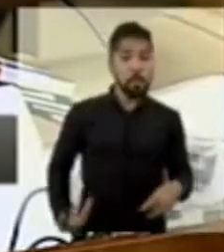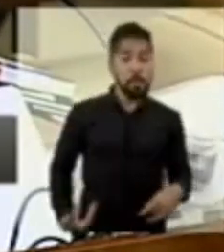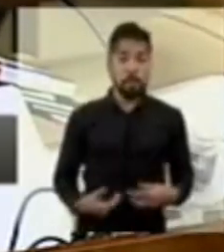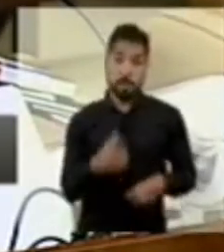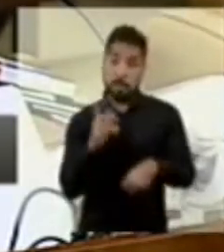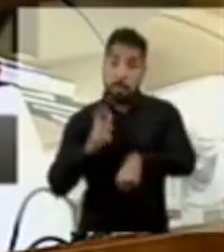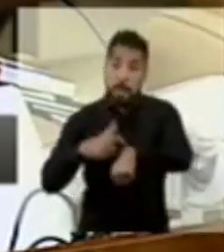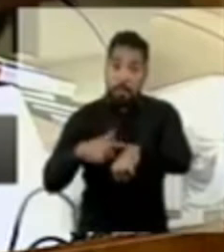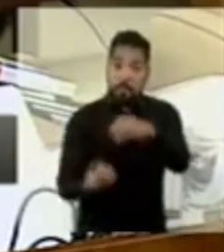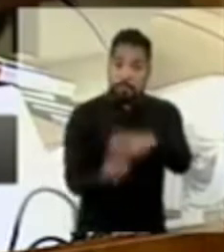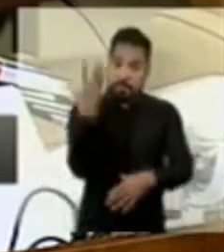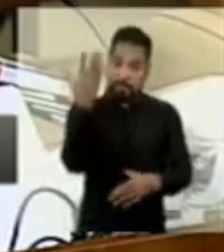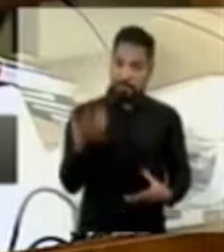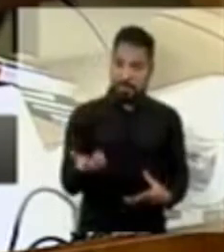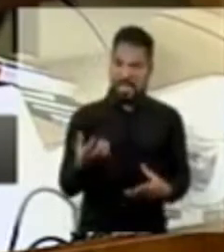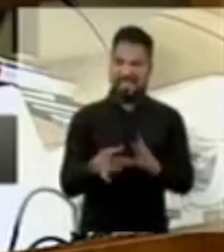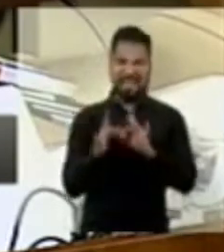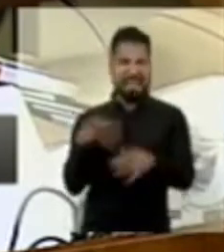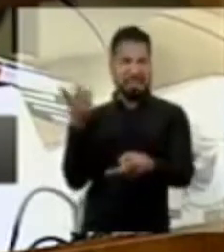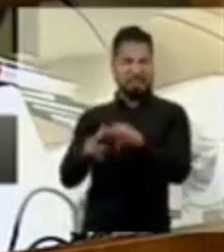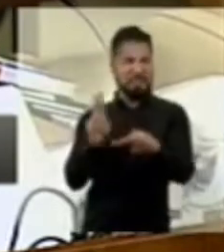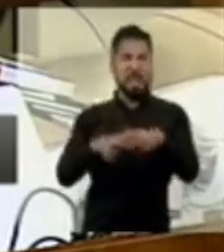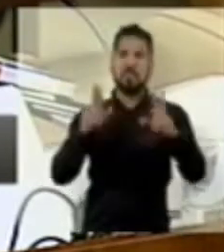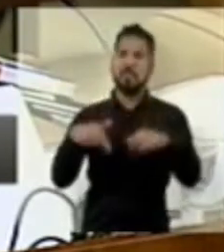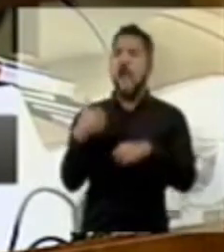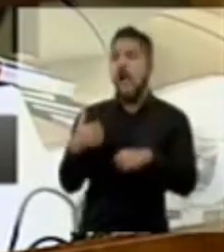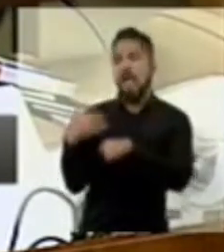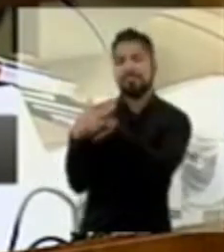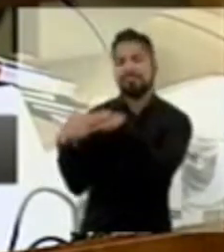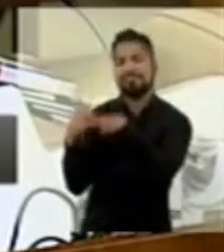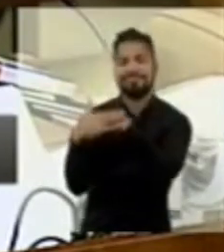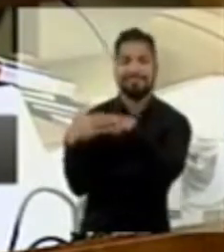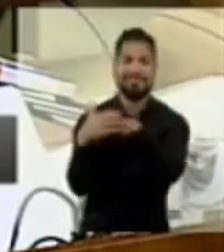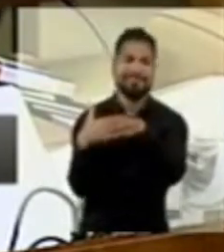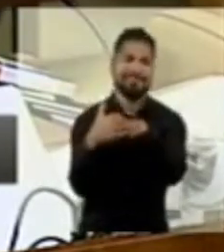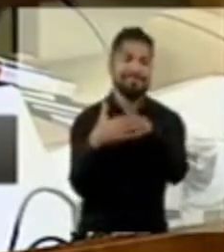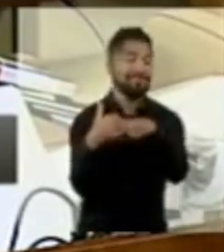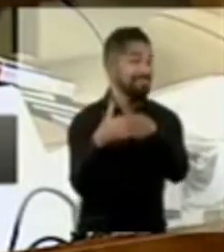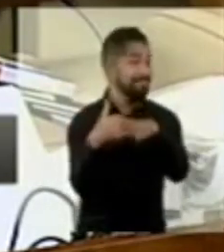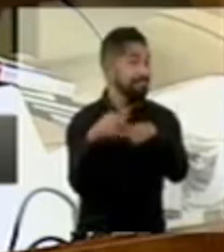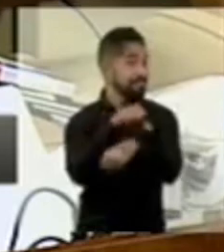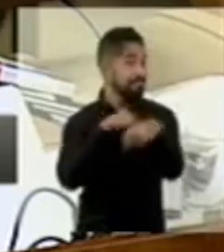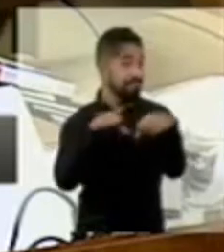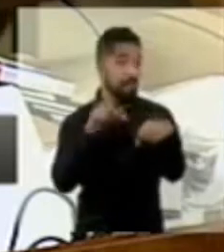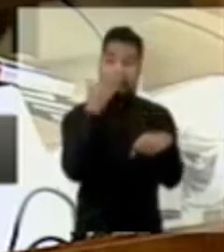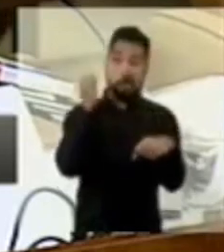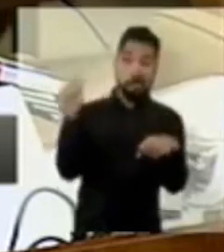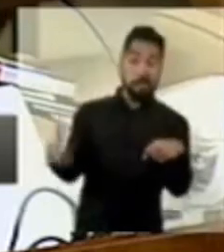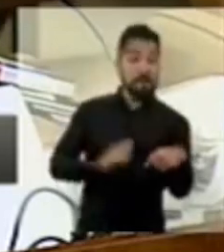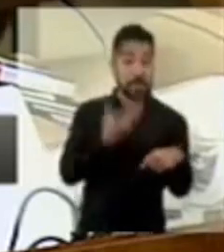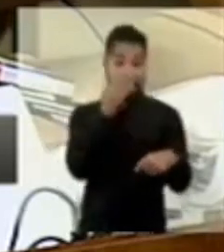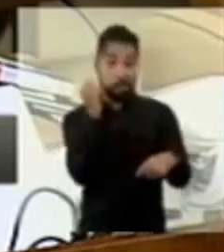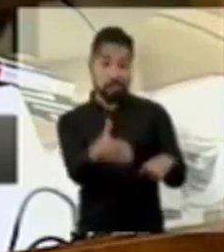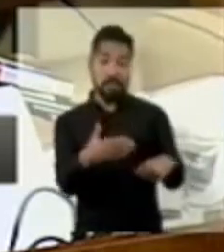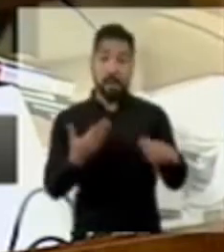cria um clima de absoluta impunidade o que você está sacrificando é a vida a integridade física